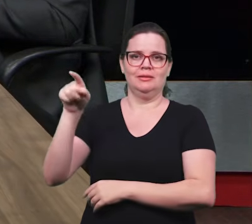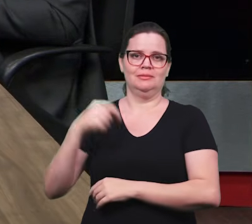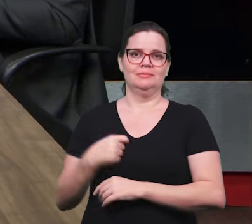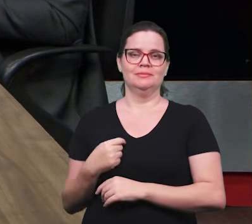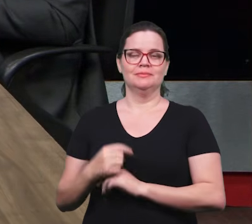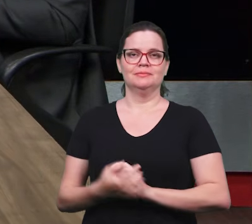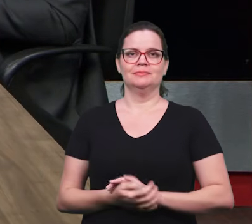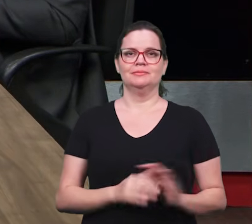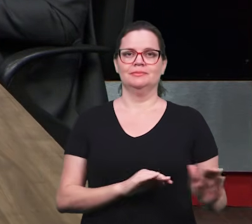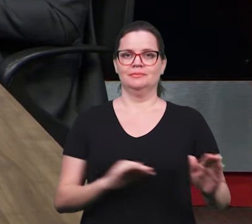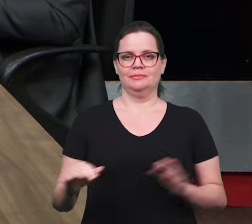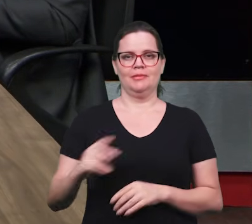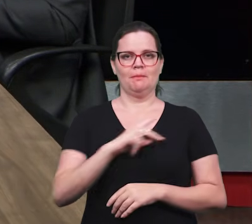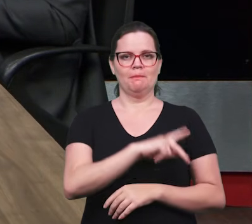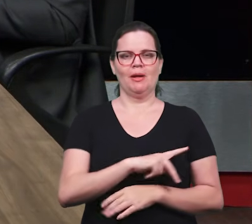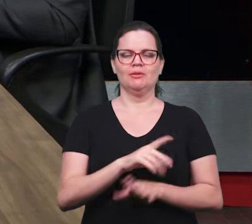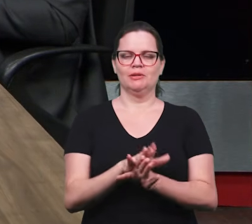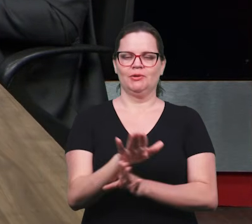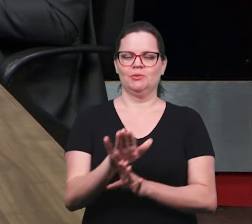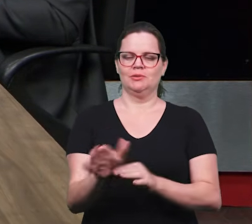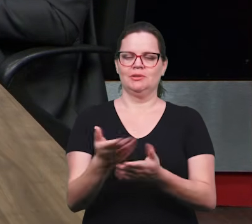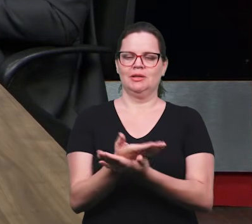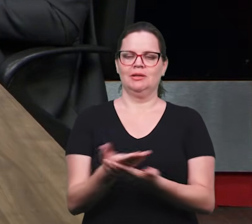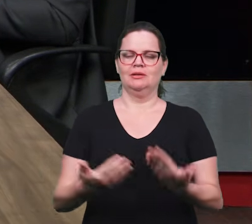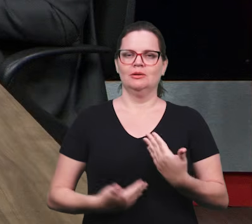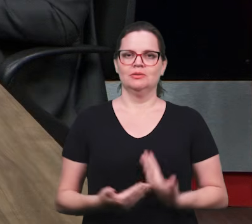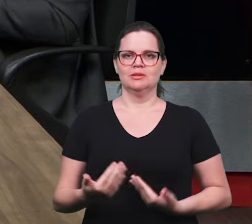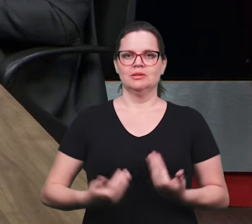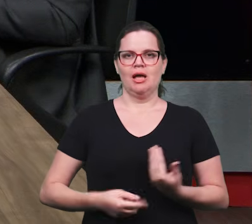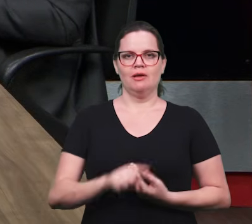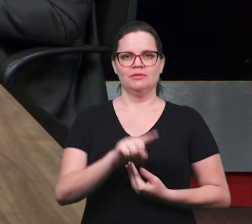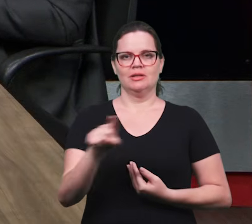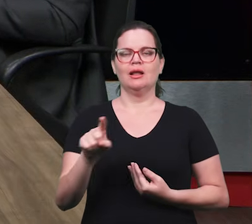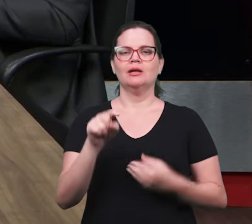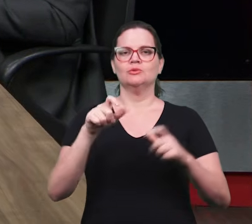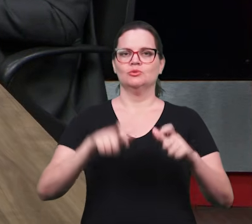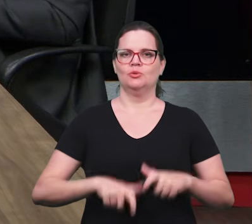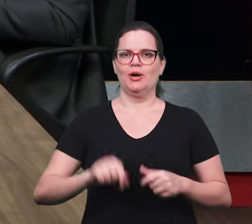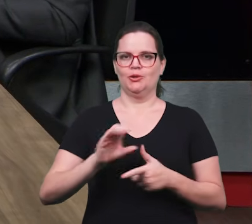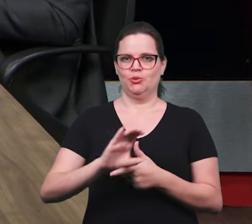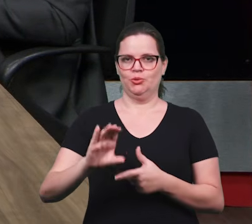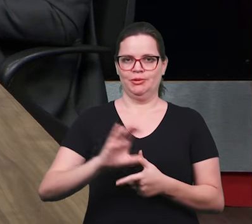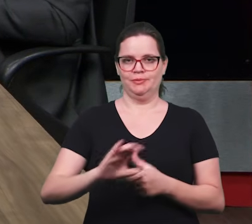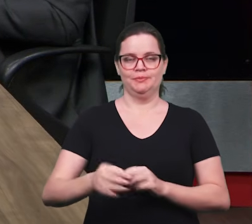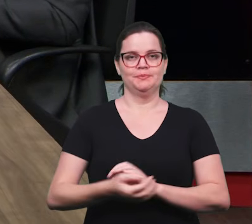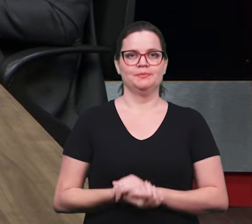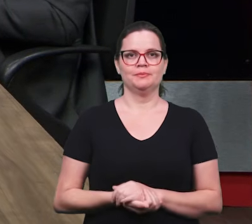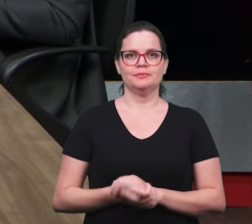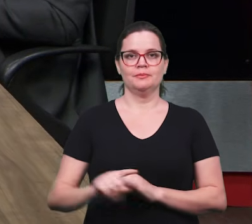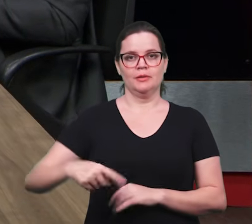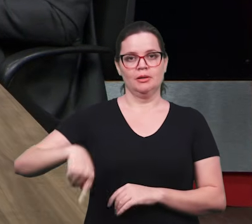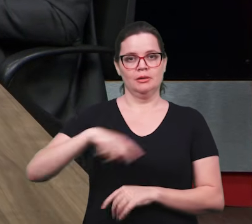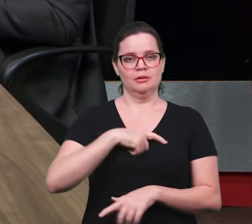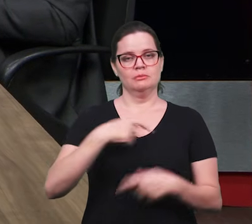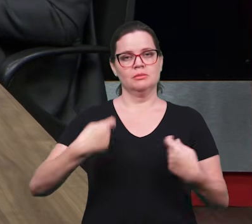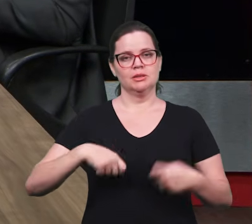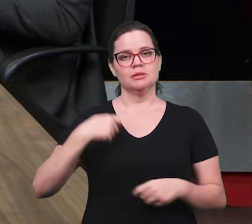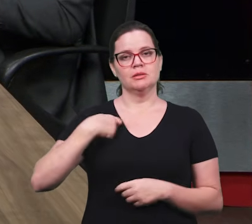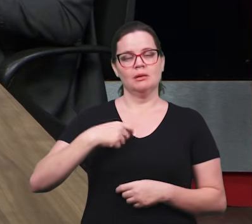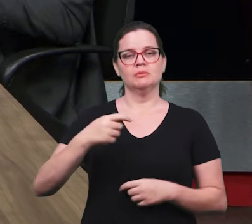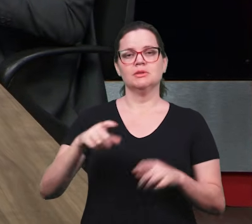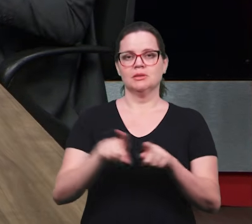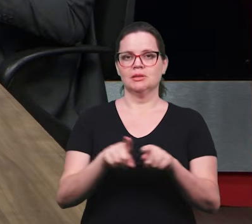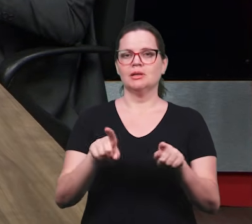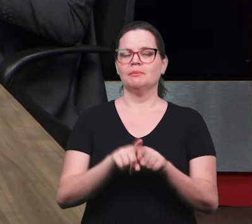à igreja de Corinto. E é exatamente o ensino que eu acho que precisa estar